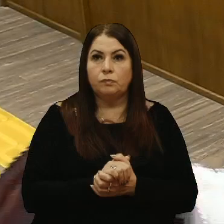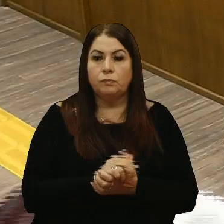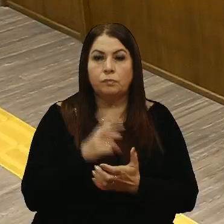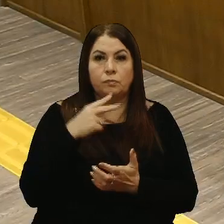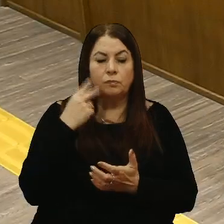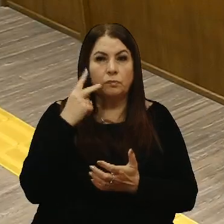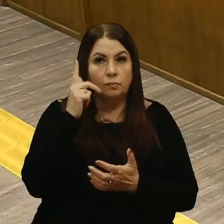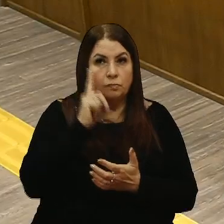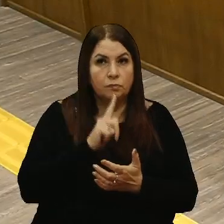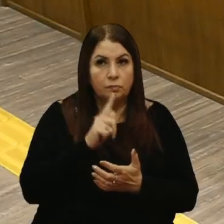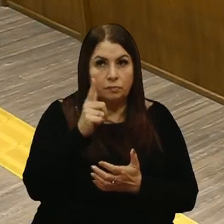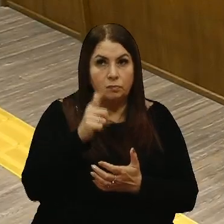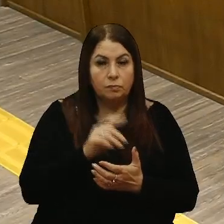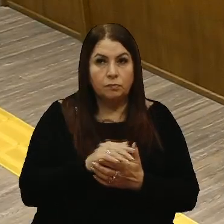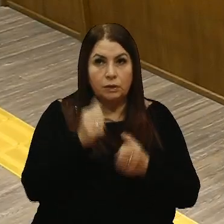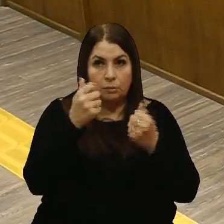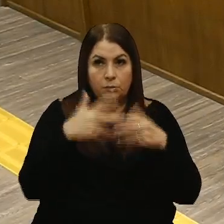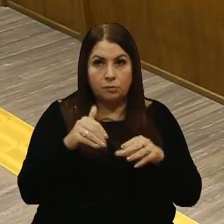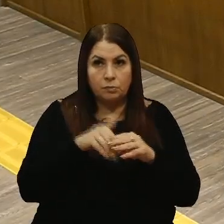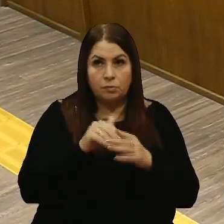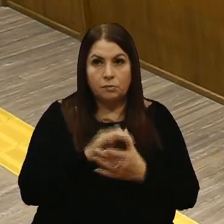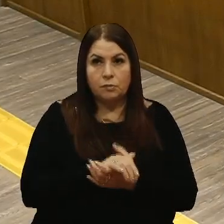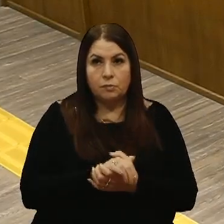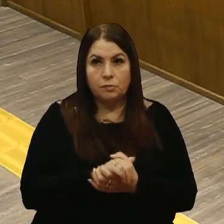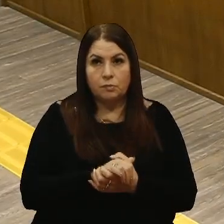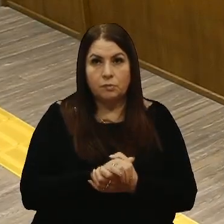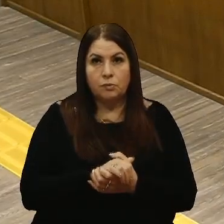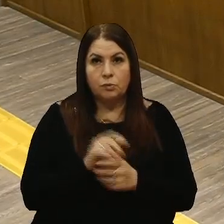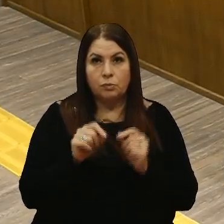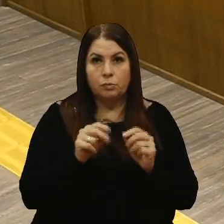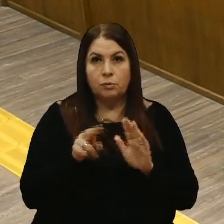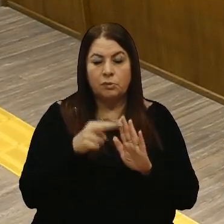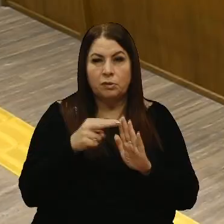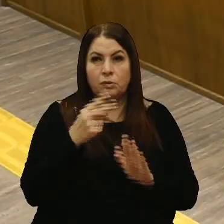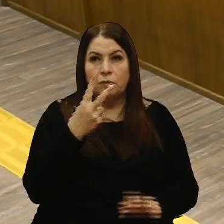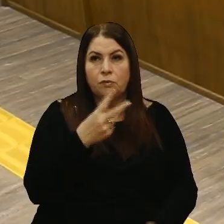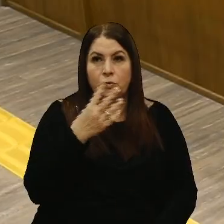Vereador Lucas Carenhato em declaração de voto referente ao requerimento